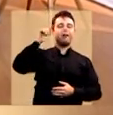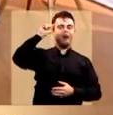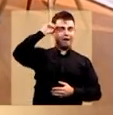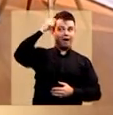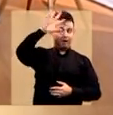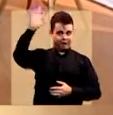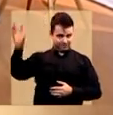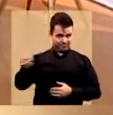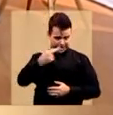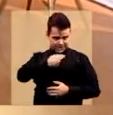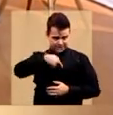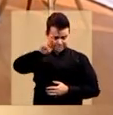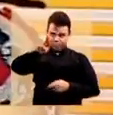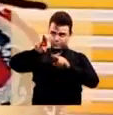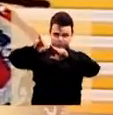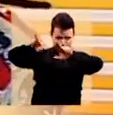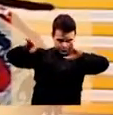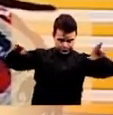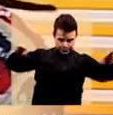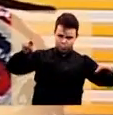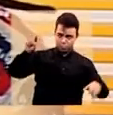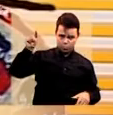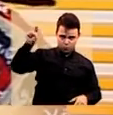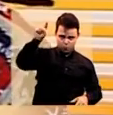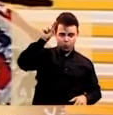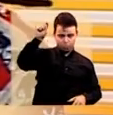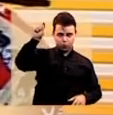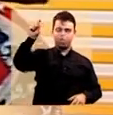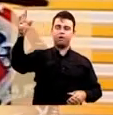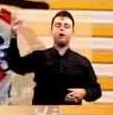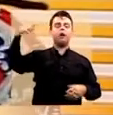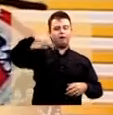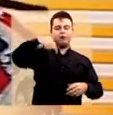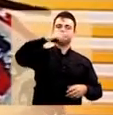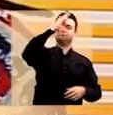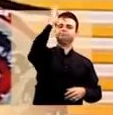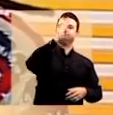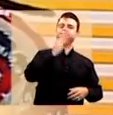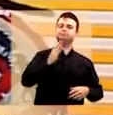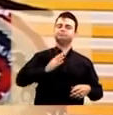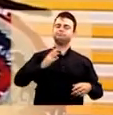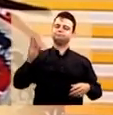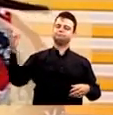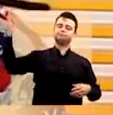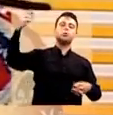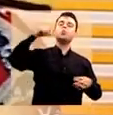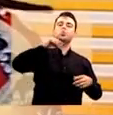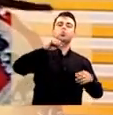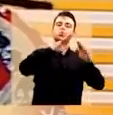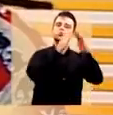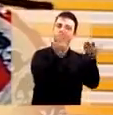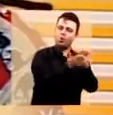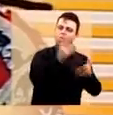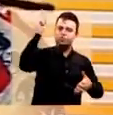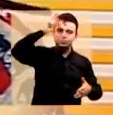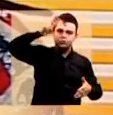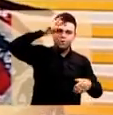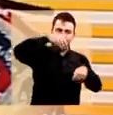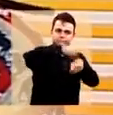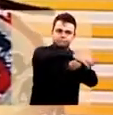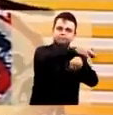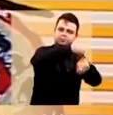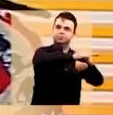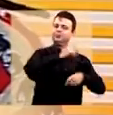africanas faz parte dessa estrutura que está dentro das instituições intervir e combater